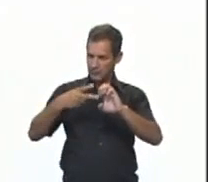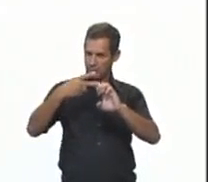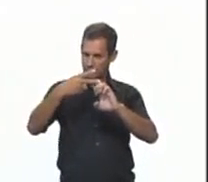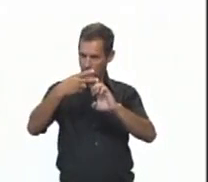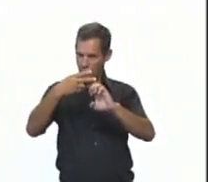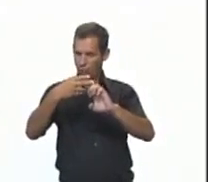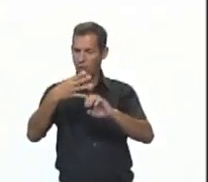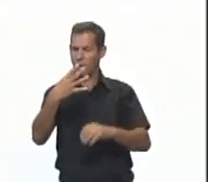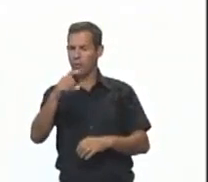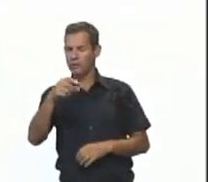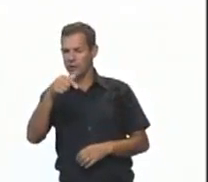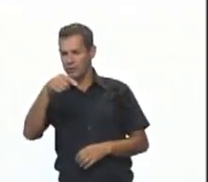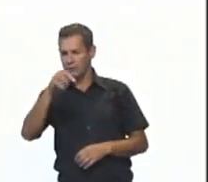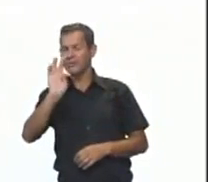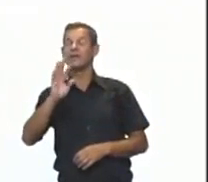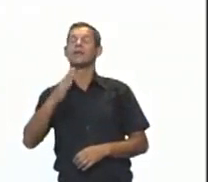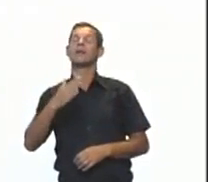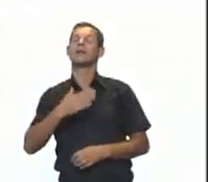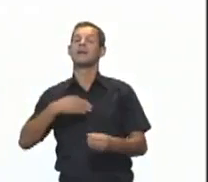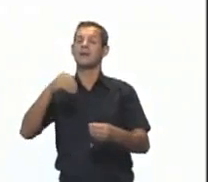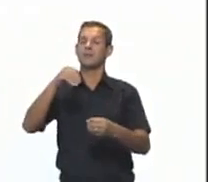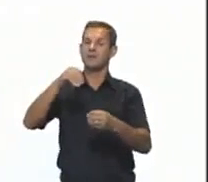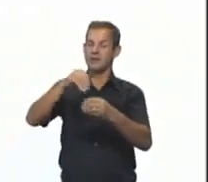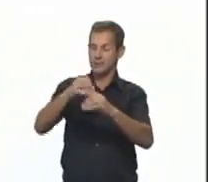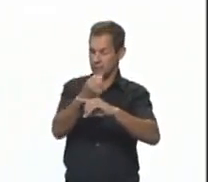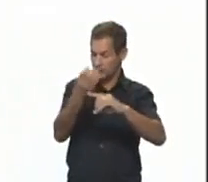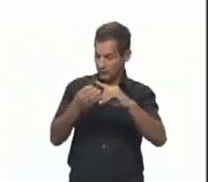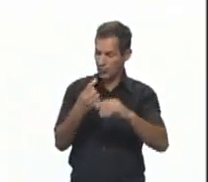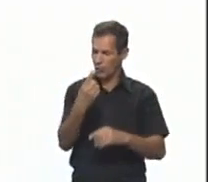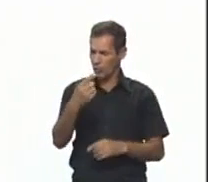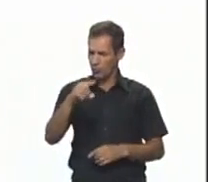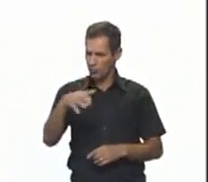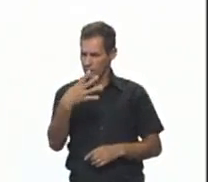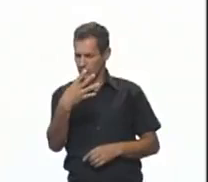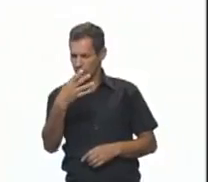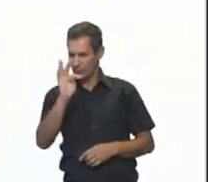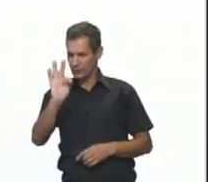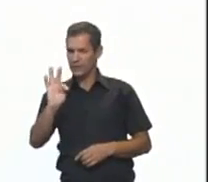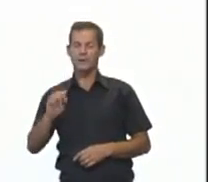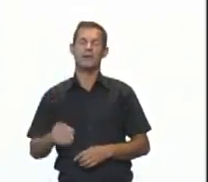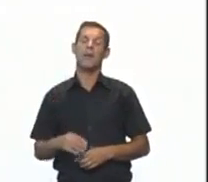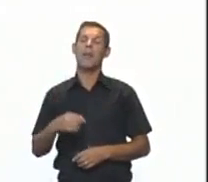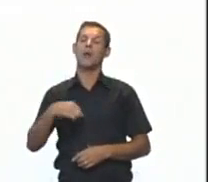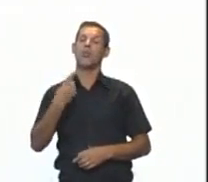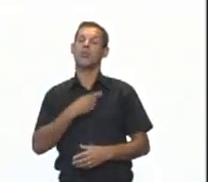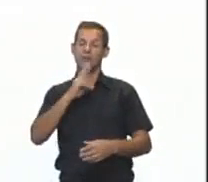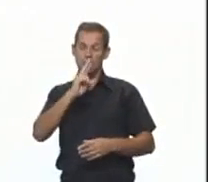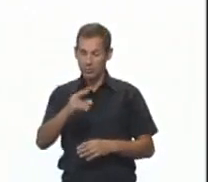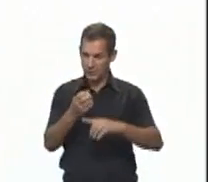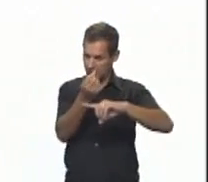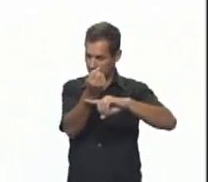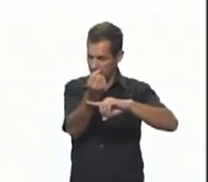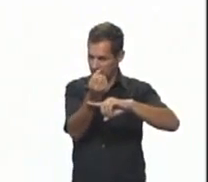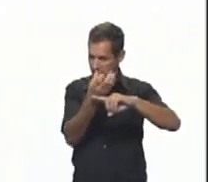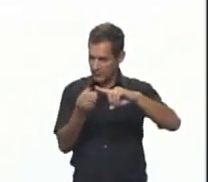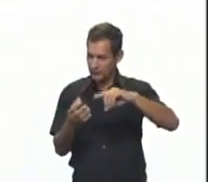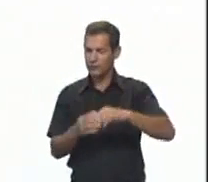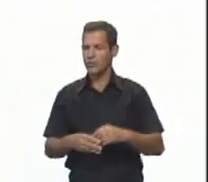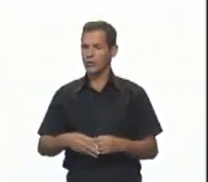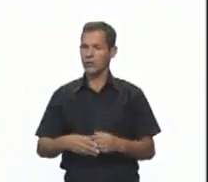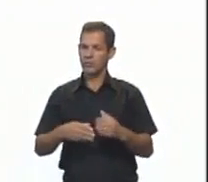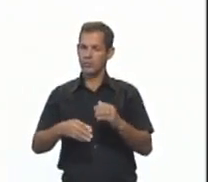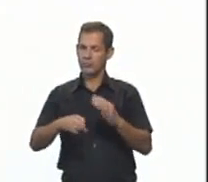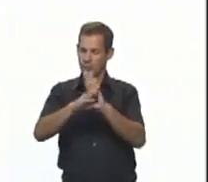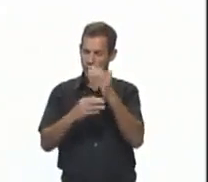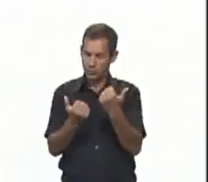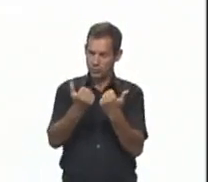1,04t. Quem que é minha função de dentro? Quem que é minha função g de x? É 1,04t. Quando a gente vai resolver o método da